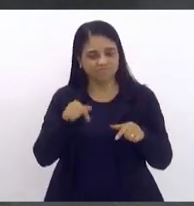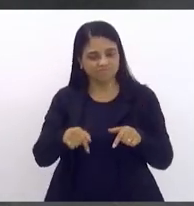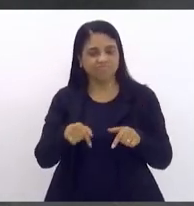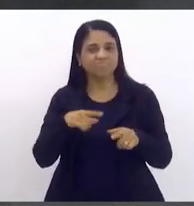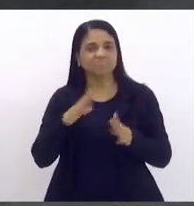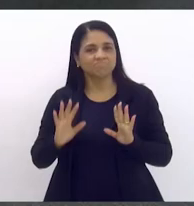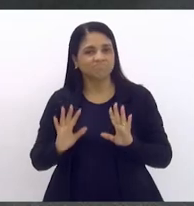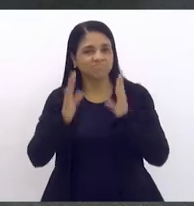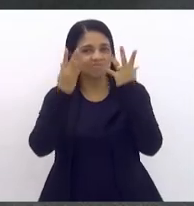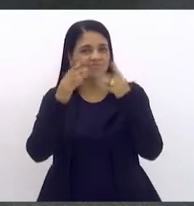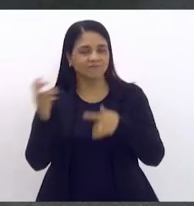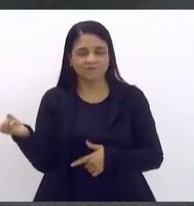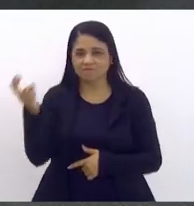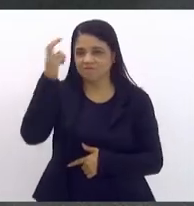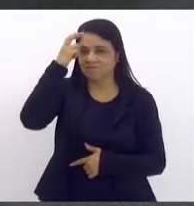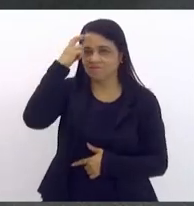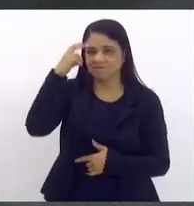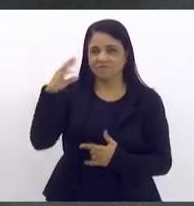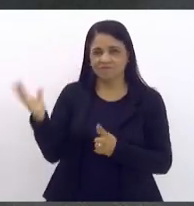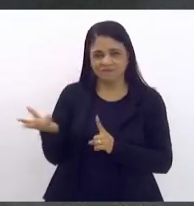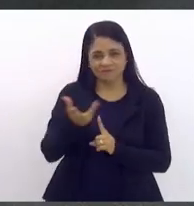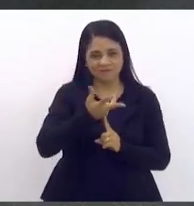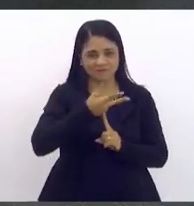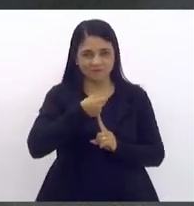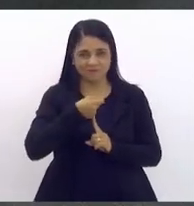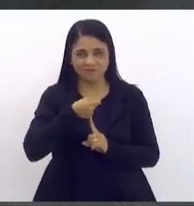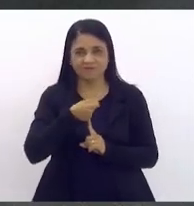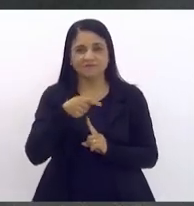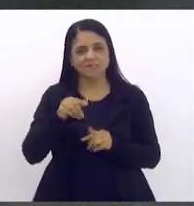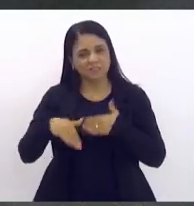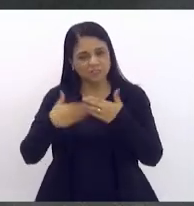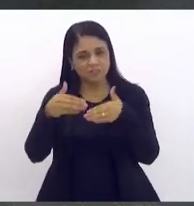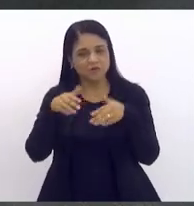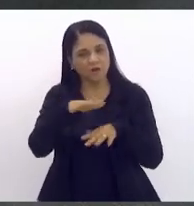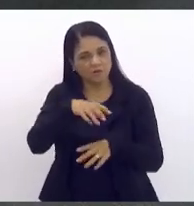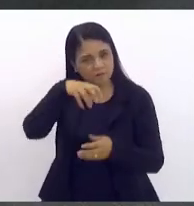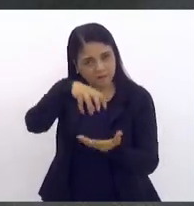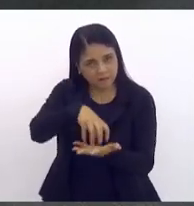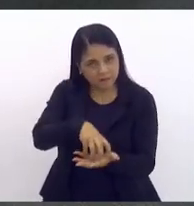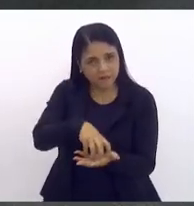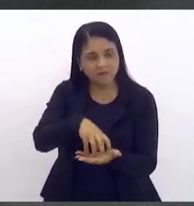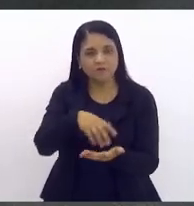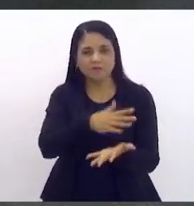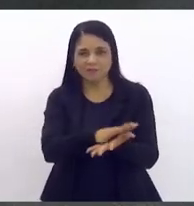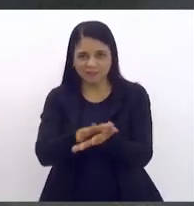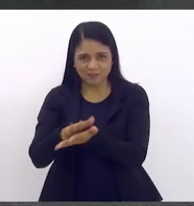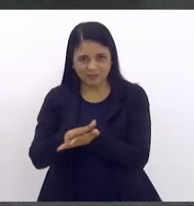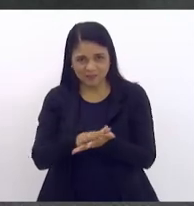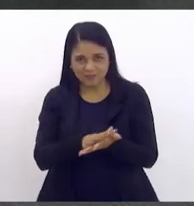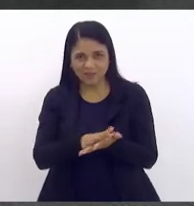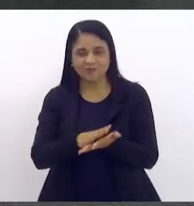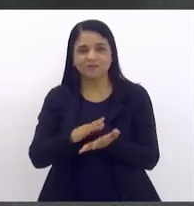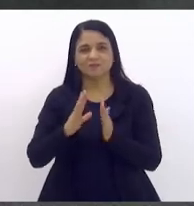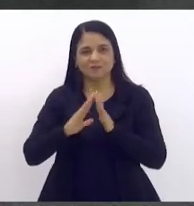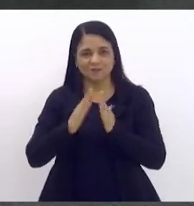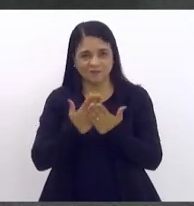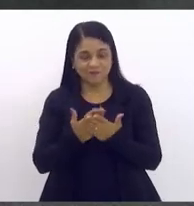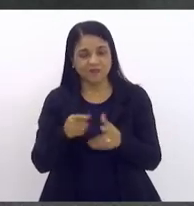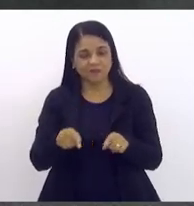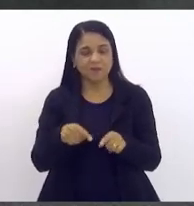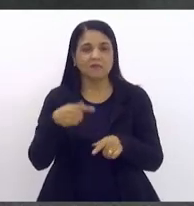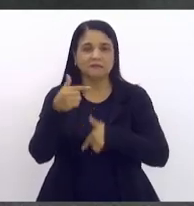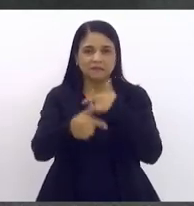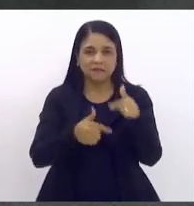das manifestações culturais, artísticas que ali se desenvolvem e também dos trabalhos sociais que aquela